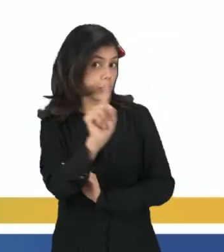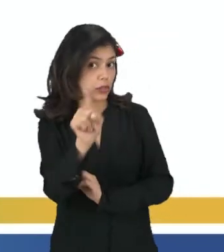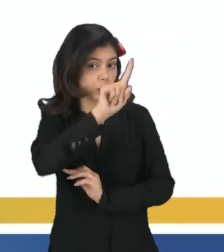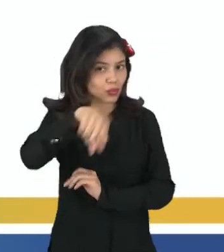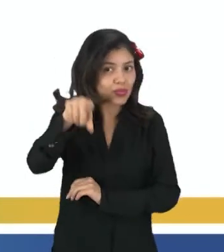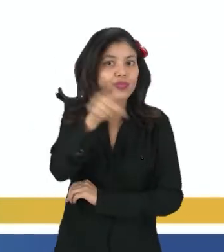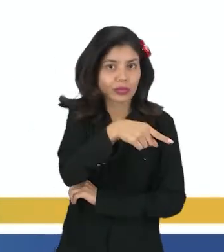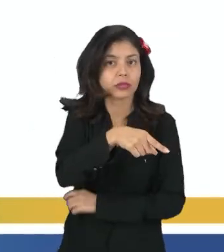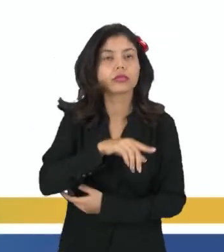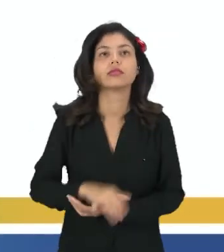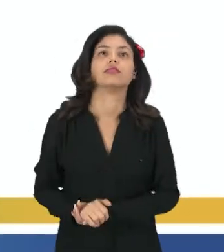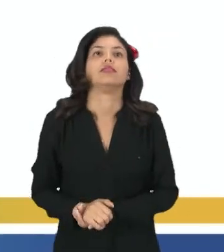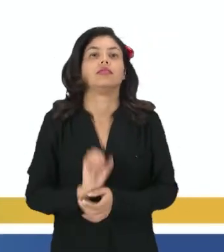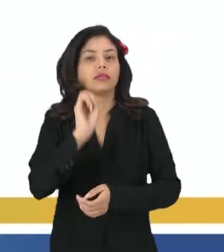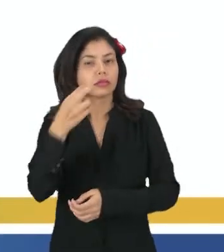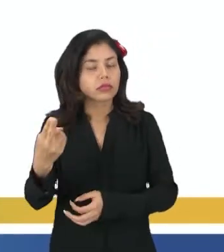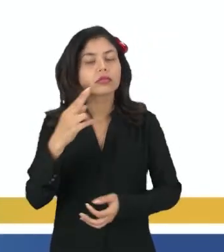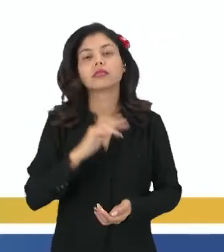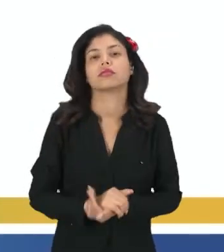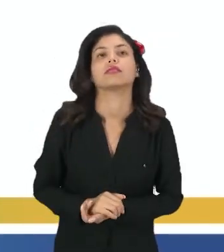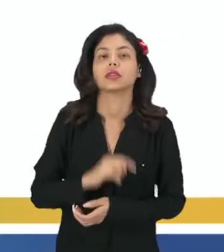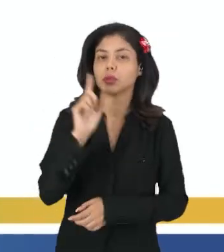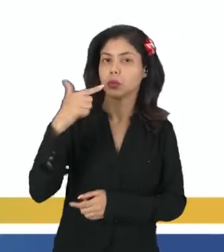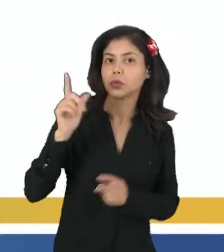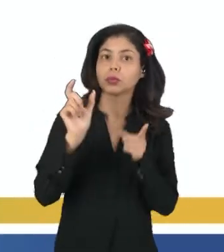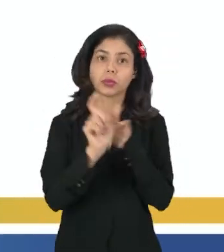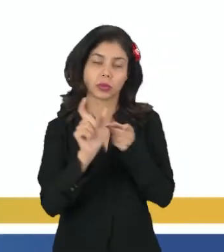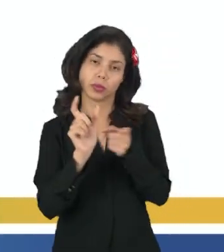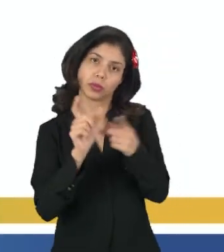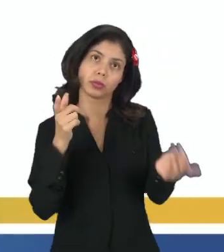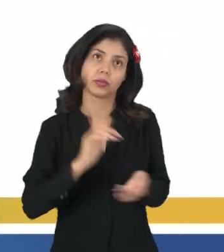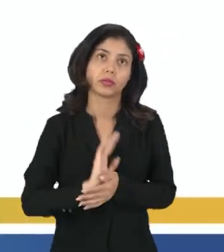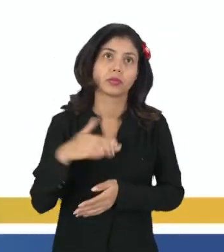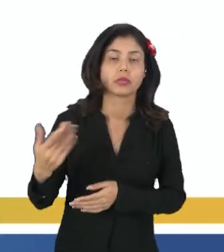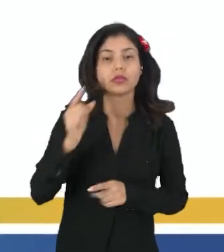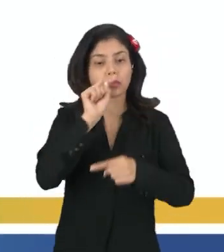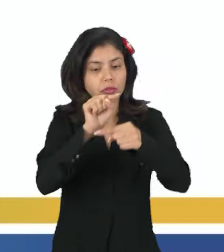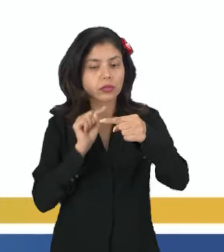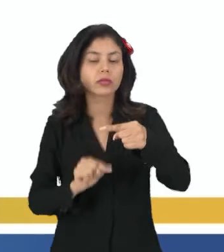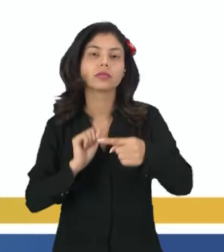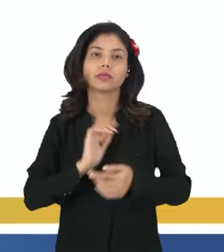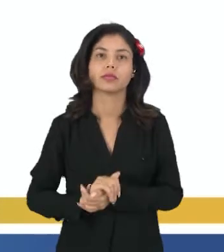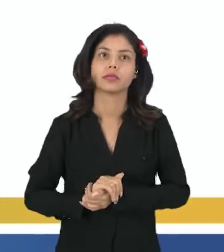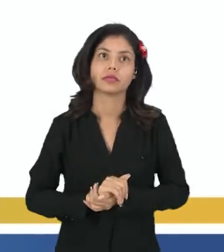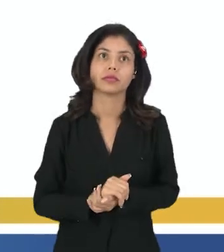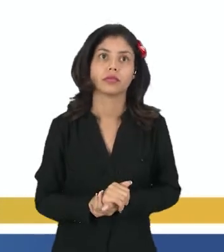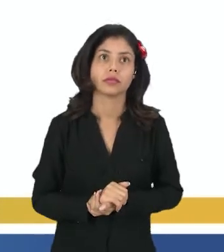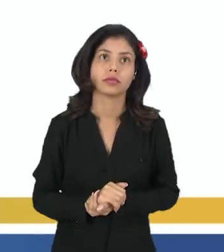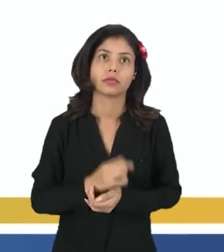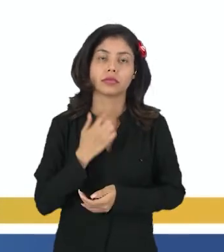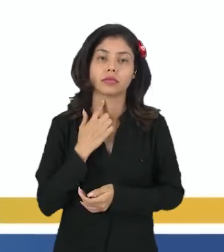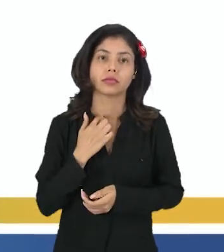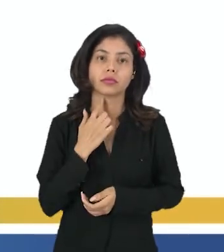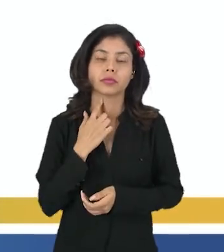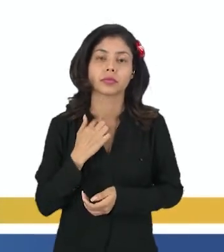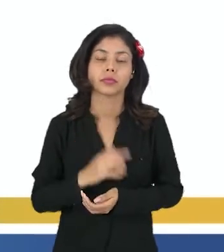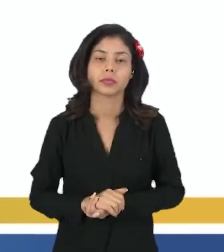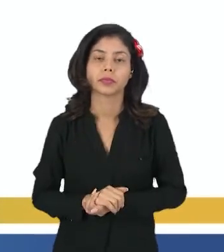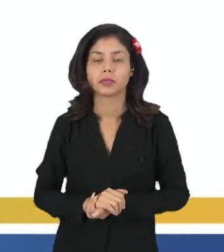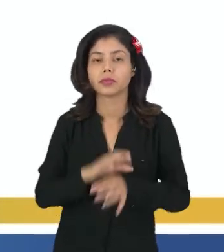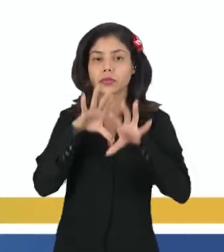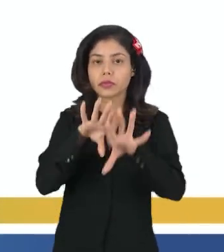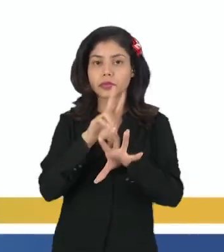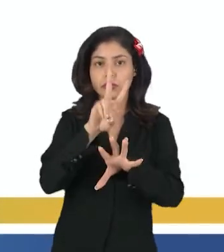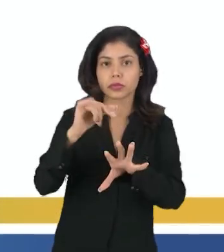não-nulas né ou seja né em outras palavras também é quando eu faço a divisão né E nesta Divisão